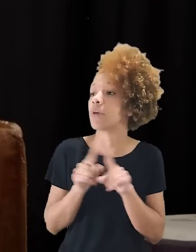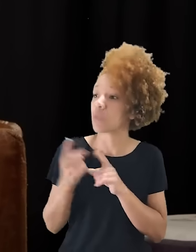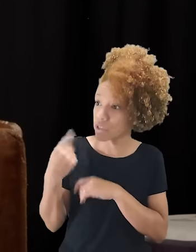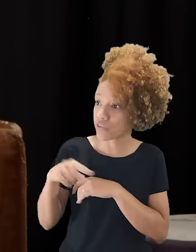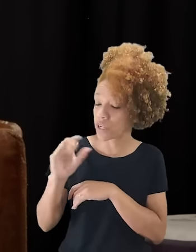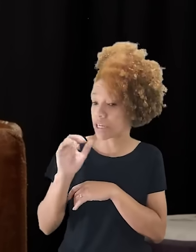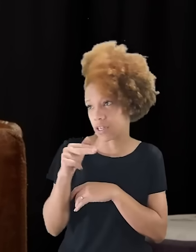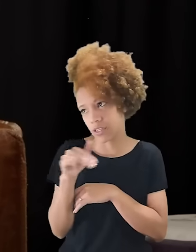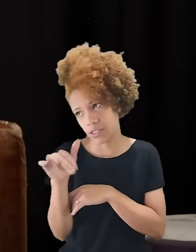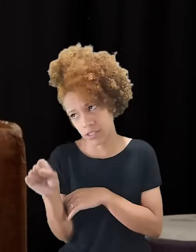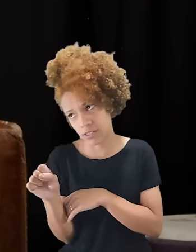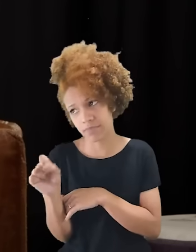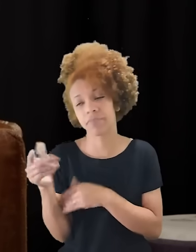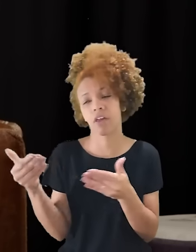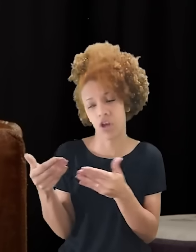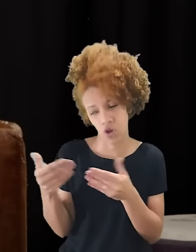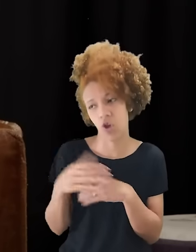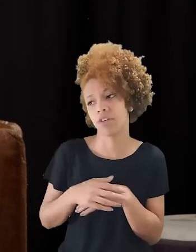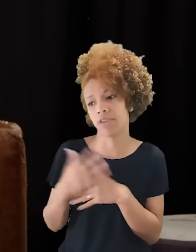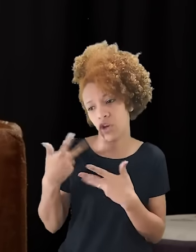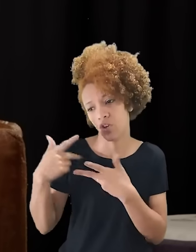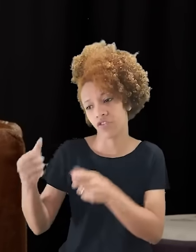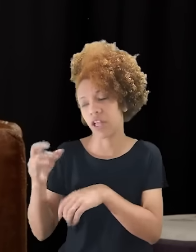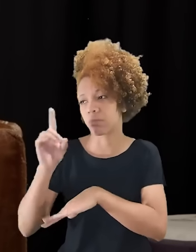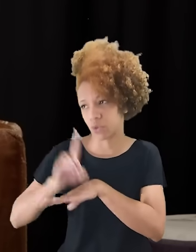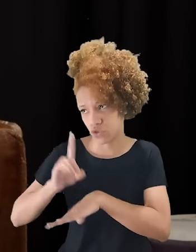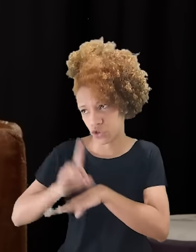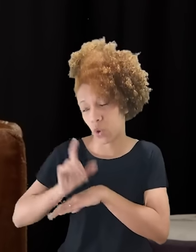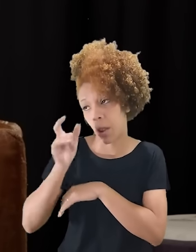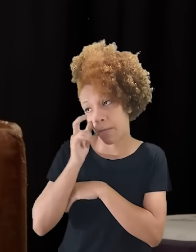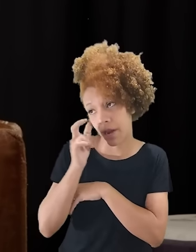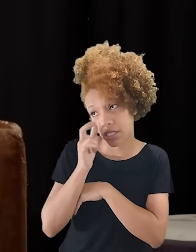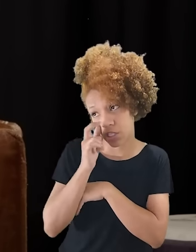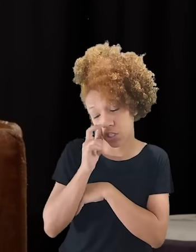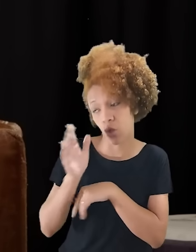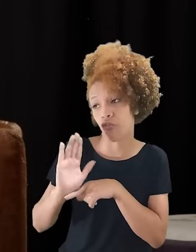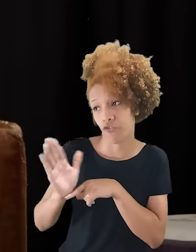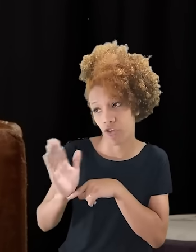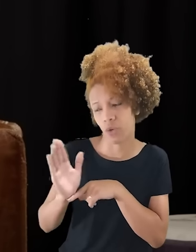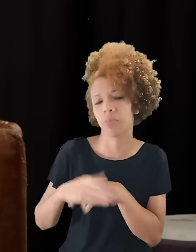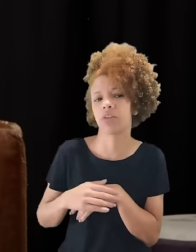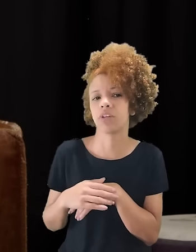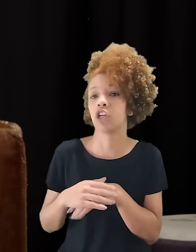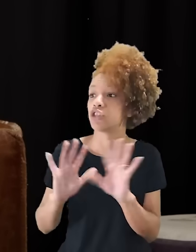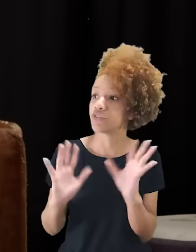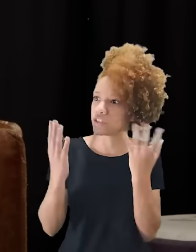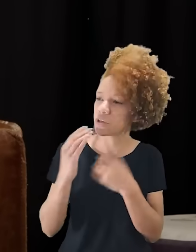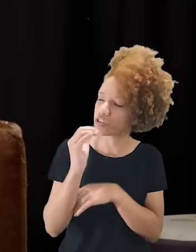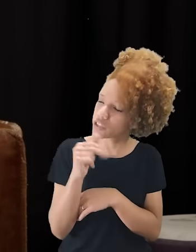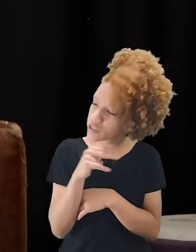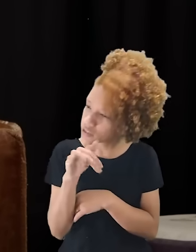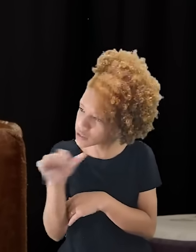inclusive Quando eu fui para canis agora eu fui no Red carpet convidada por um diretor para assistir um um filme de festival